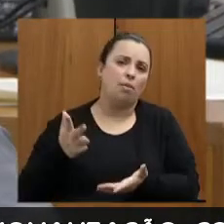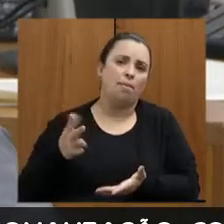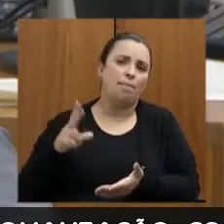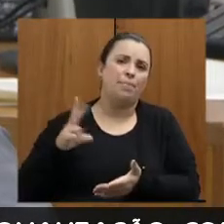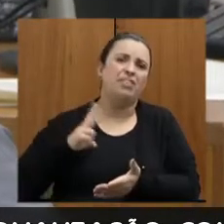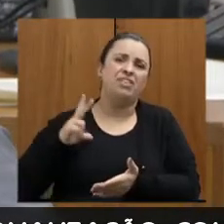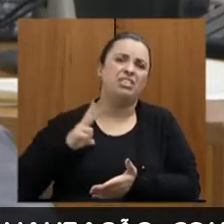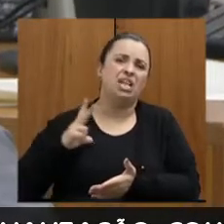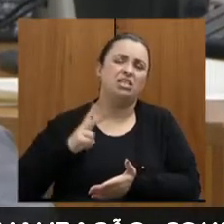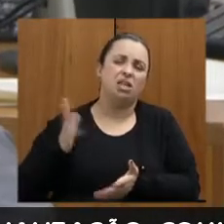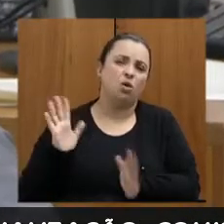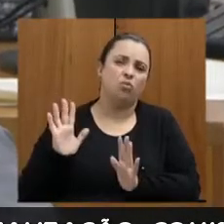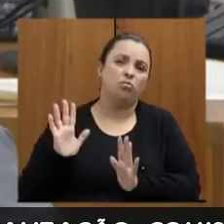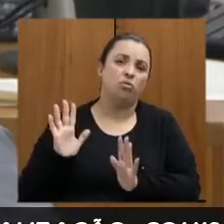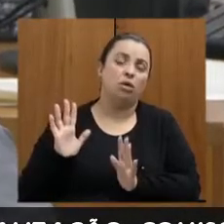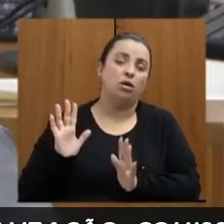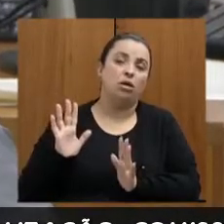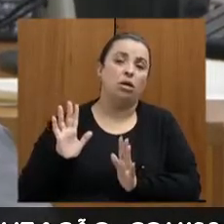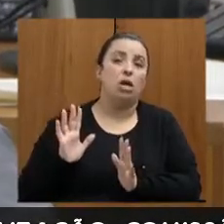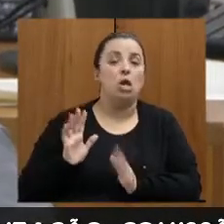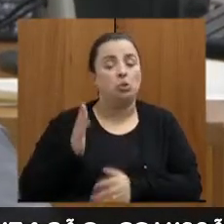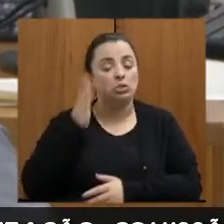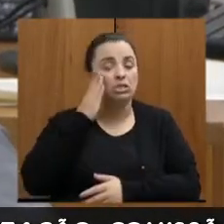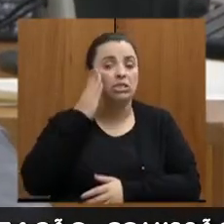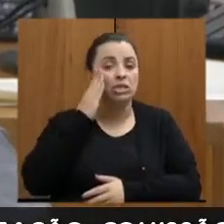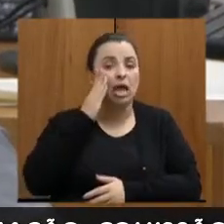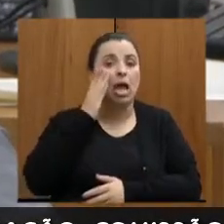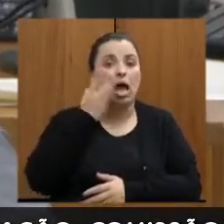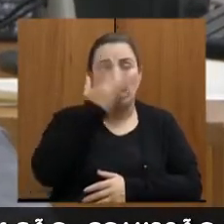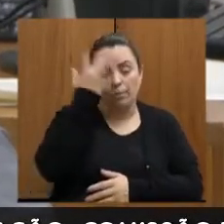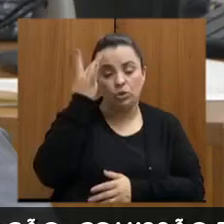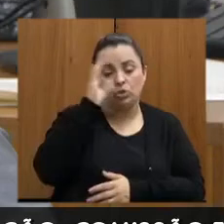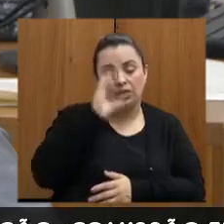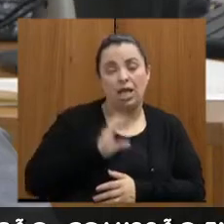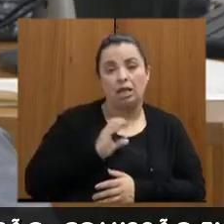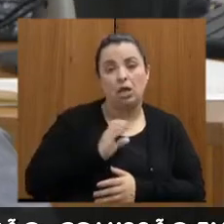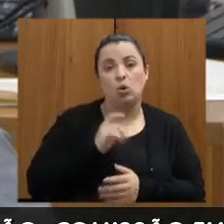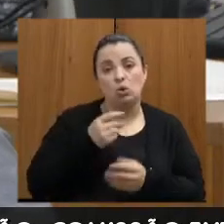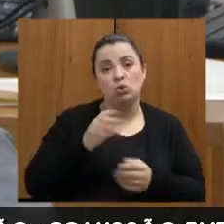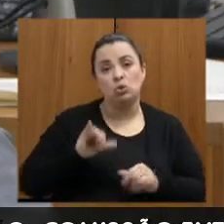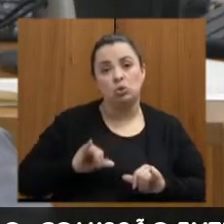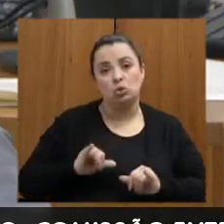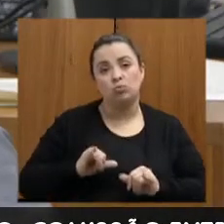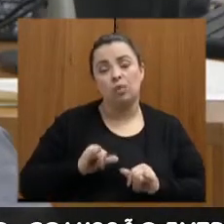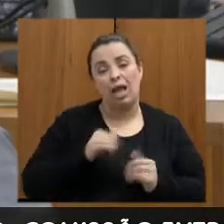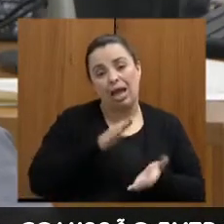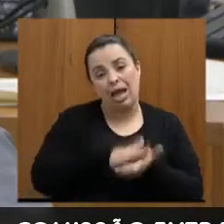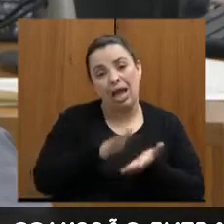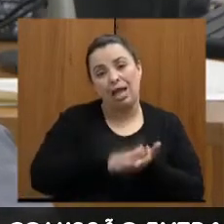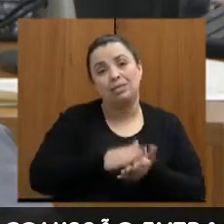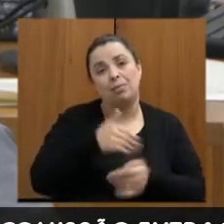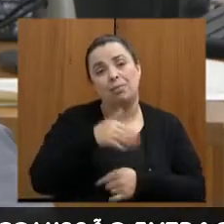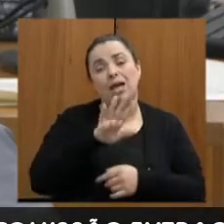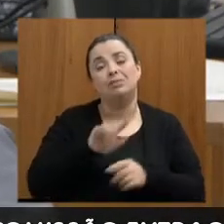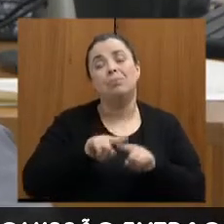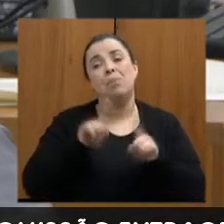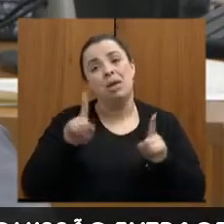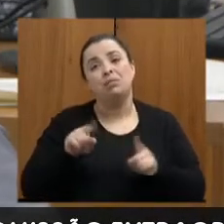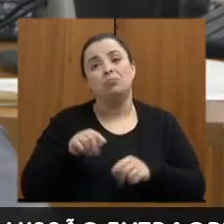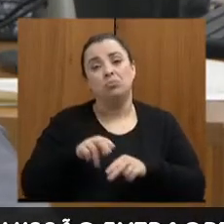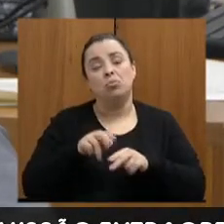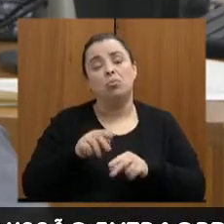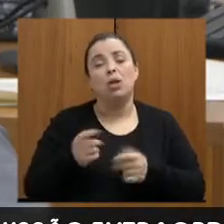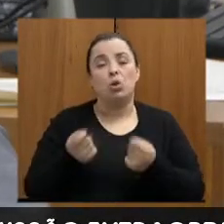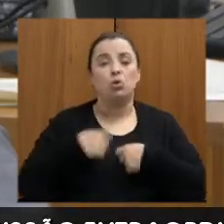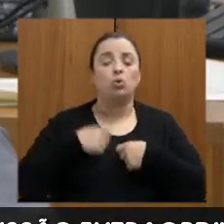realmente o cidadão paga mas tem que pagar com segurança do que tá tendo acidente e morte Tá mas enfim